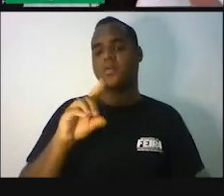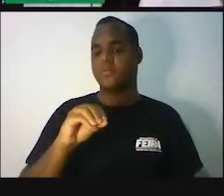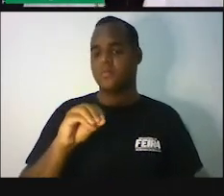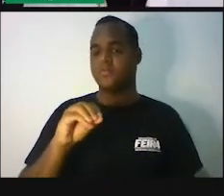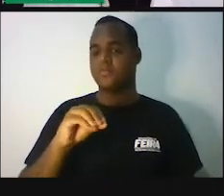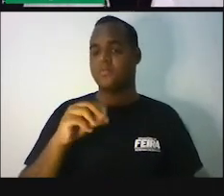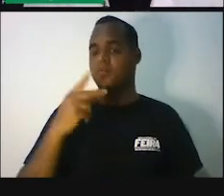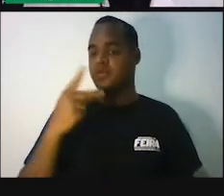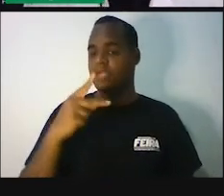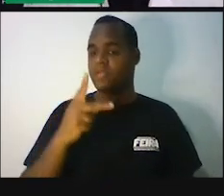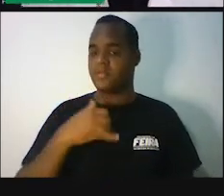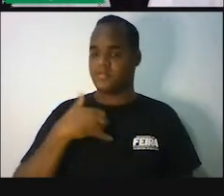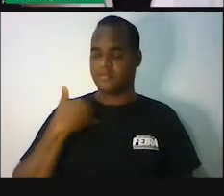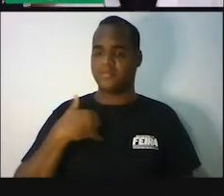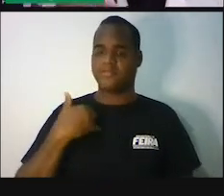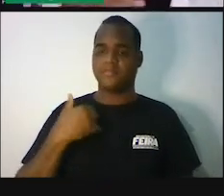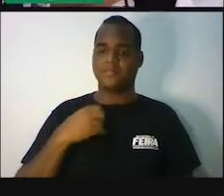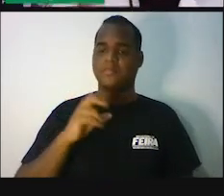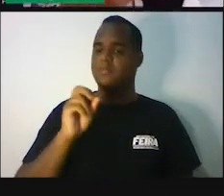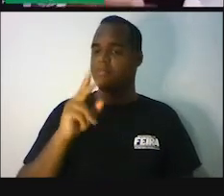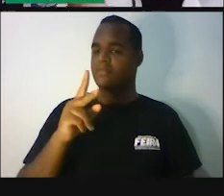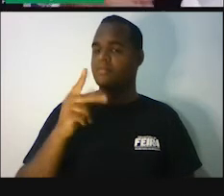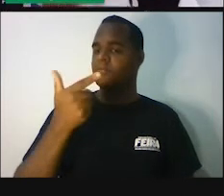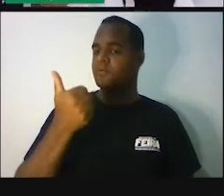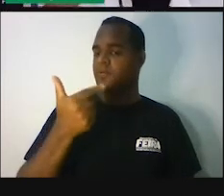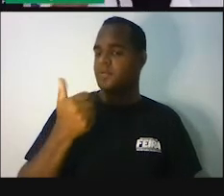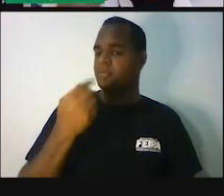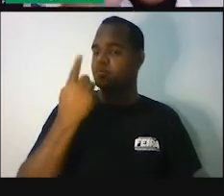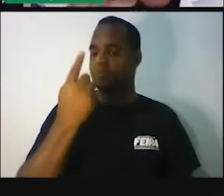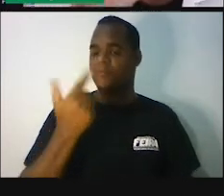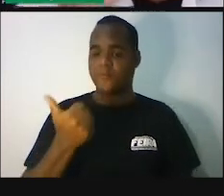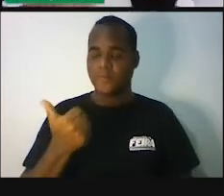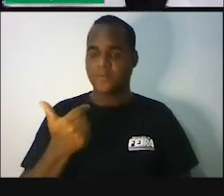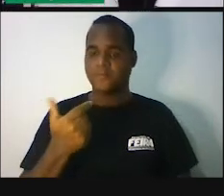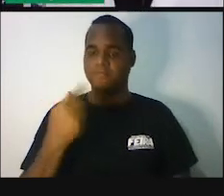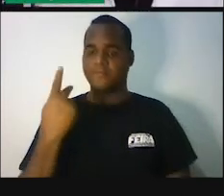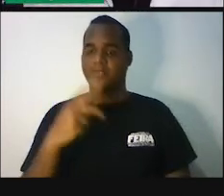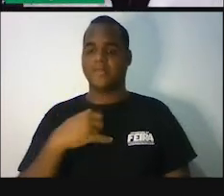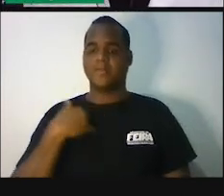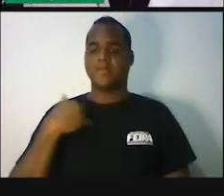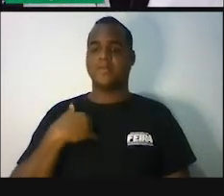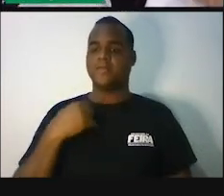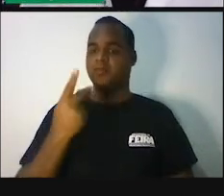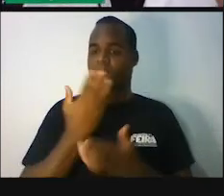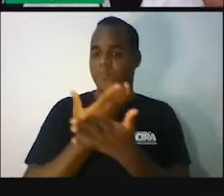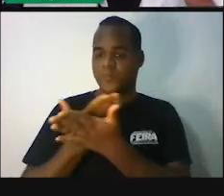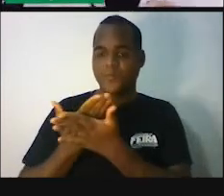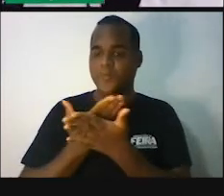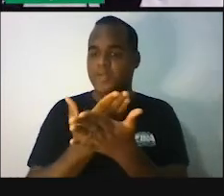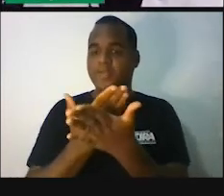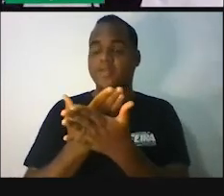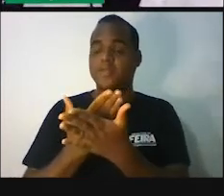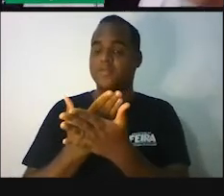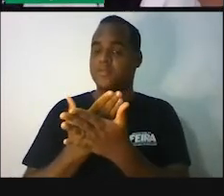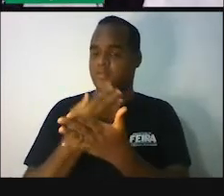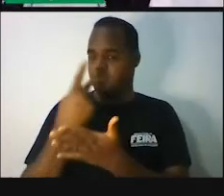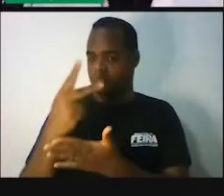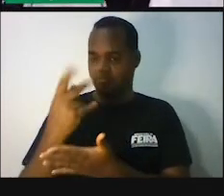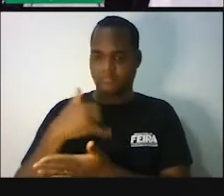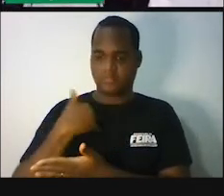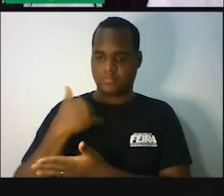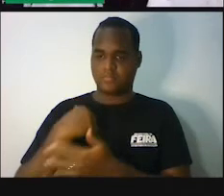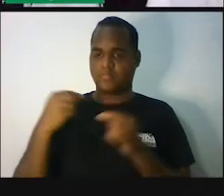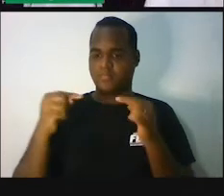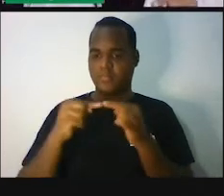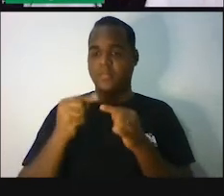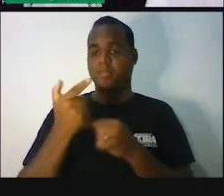Diofanto dividido por 12. O que é um dozeavos da sua idade, estudante? É a sua idade